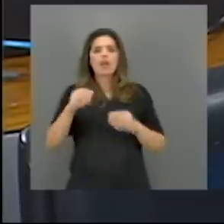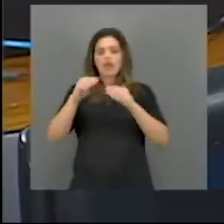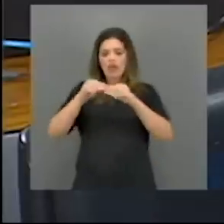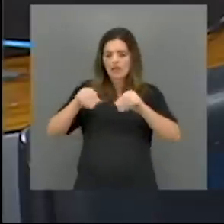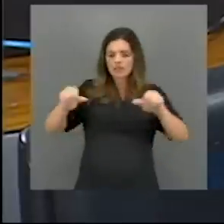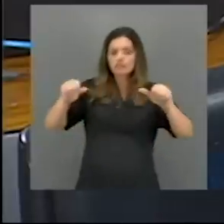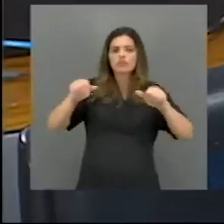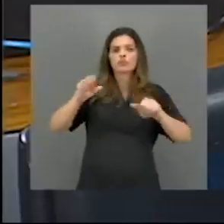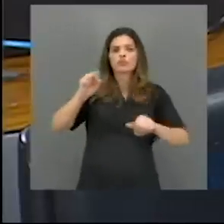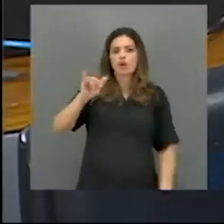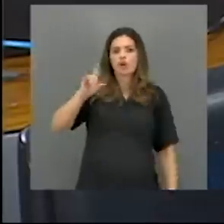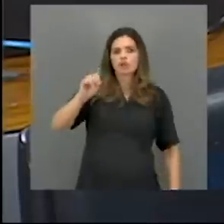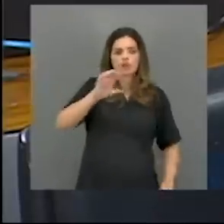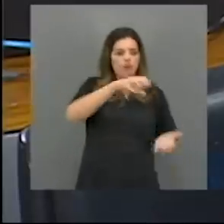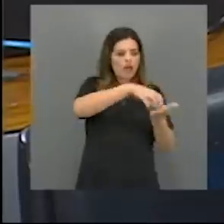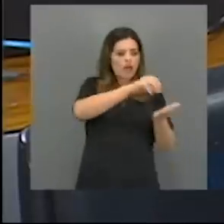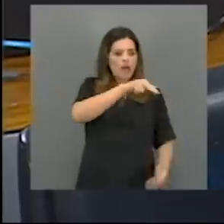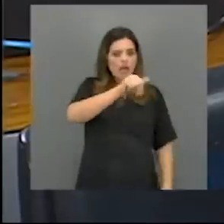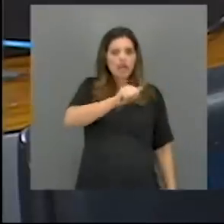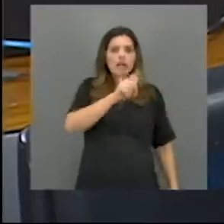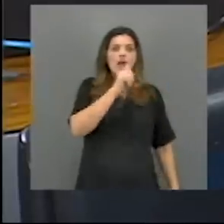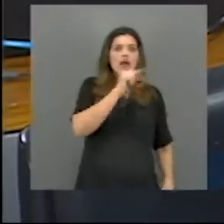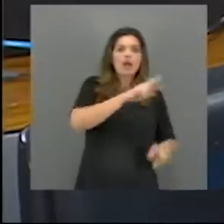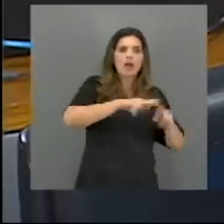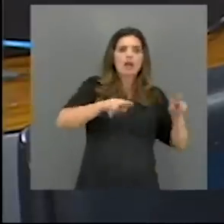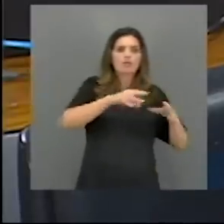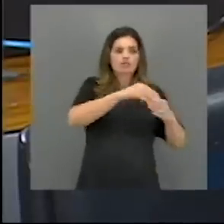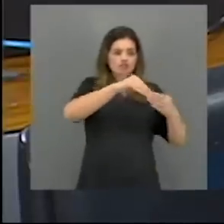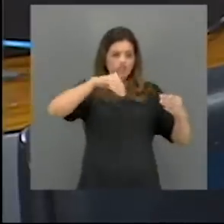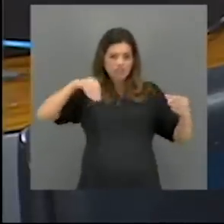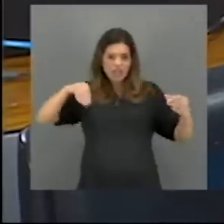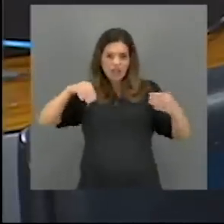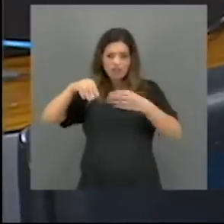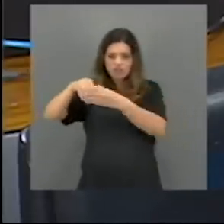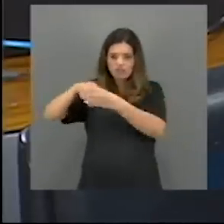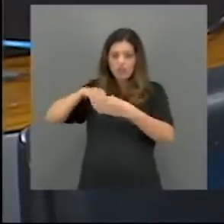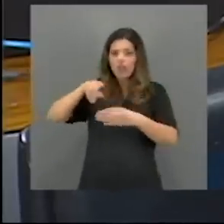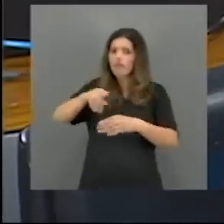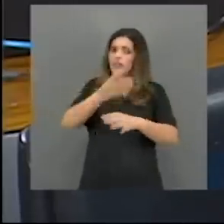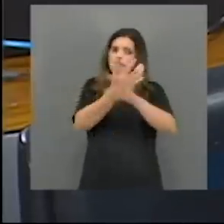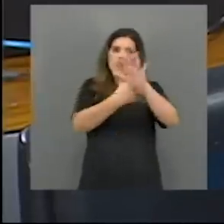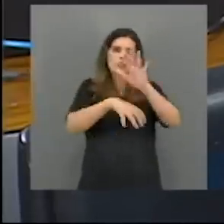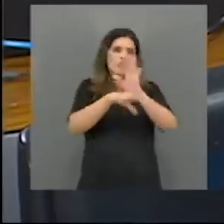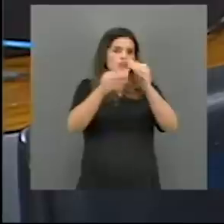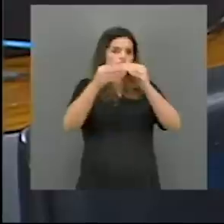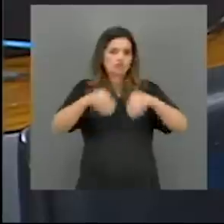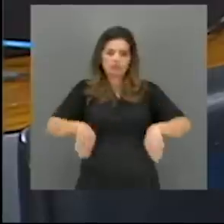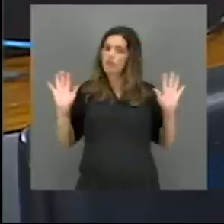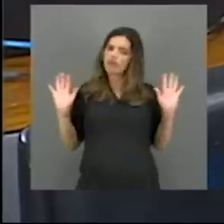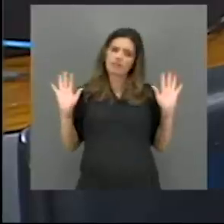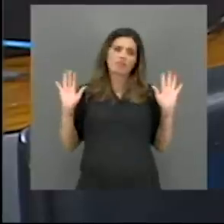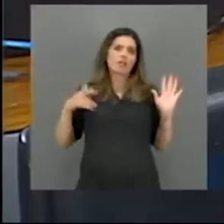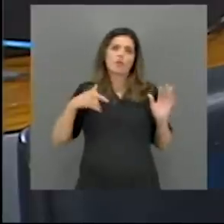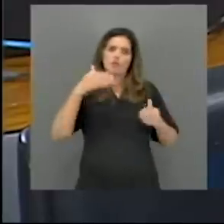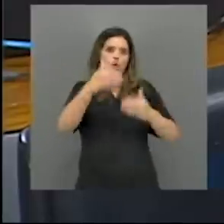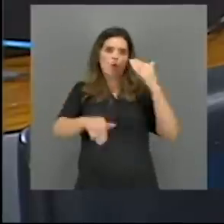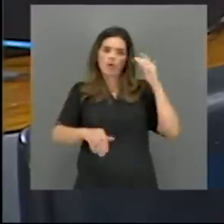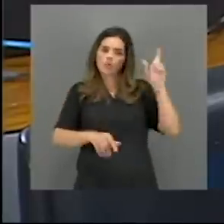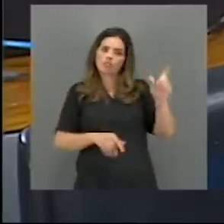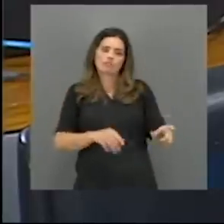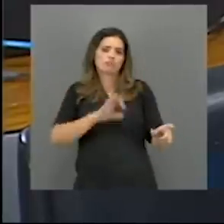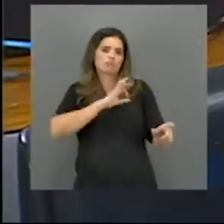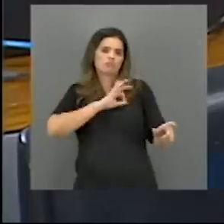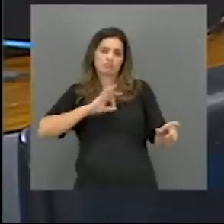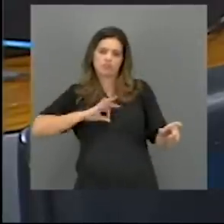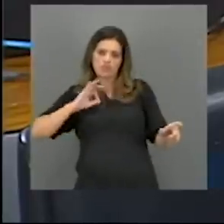tirar a questão da Agência das Águas, acho que seja extremamente prejudicial ao meio ambiente, mesmo que eu discorde veementemente da ministra